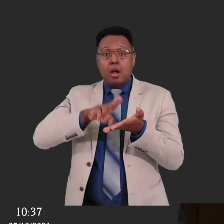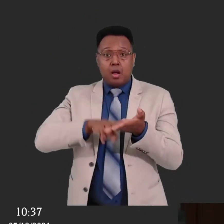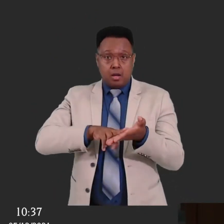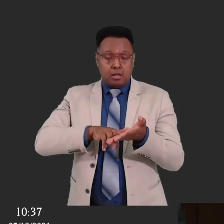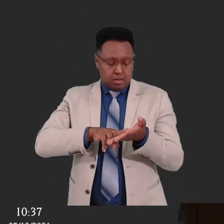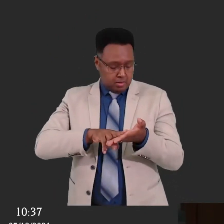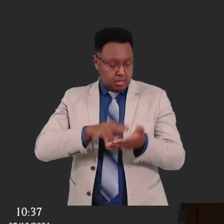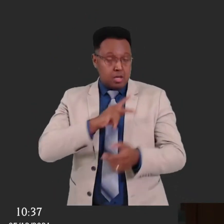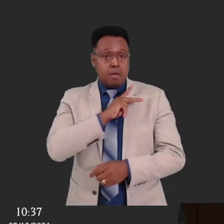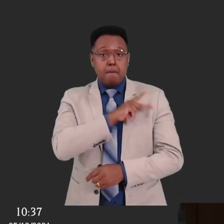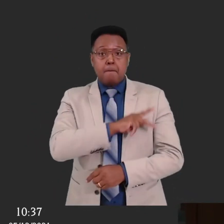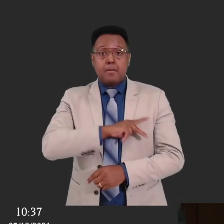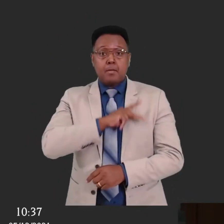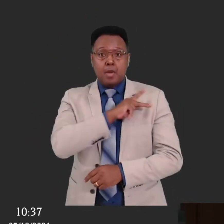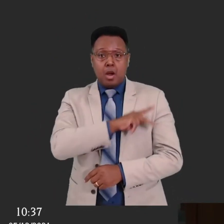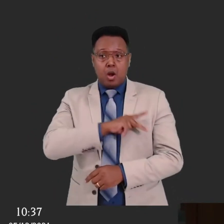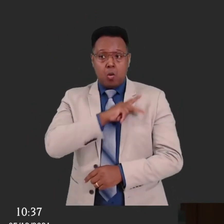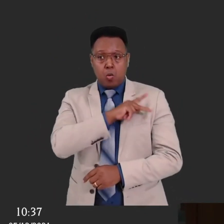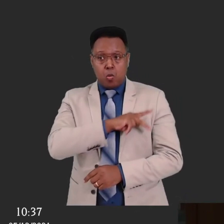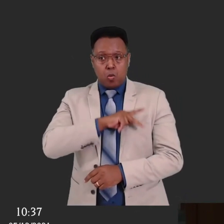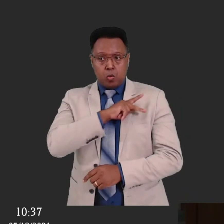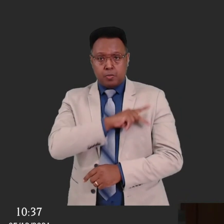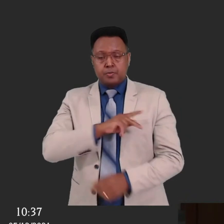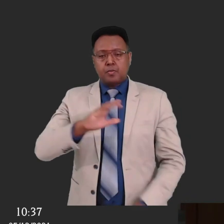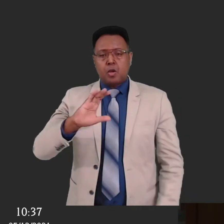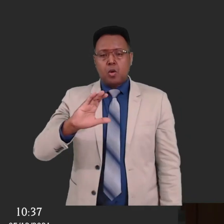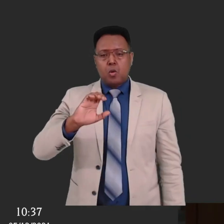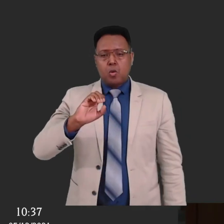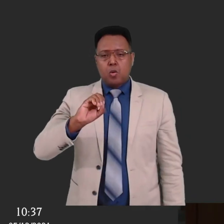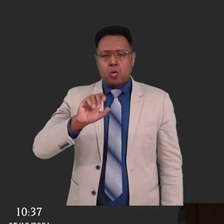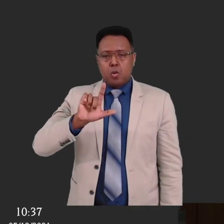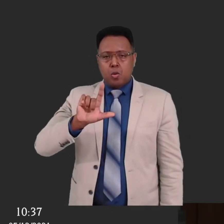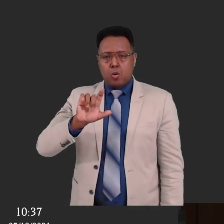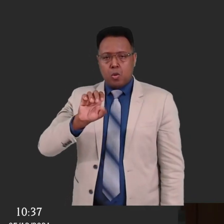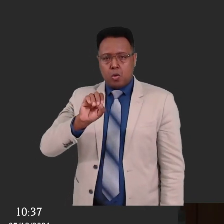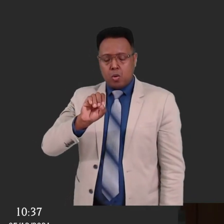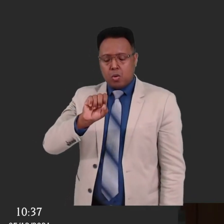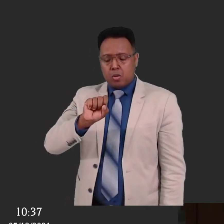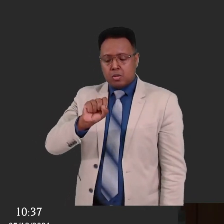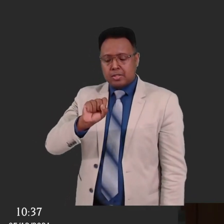aos Colossenses. Colossenses 2.